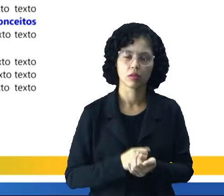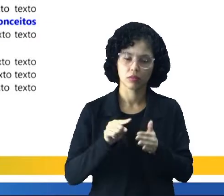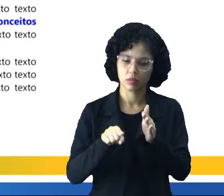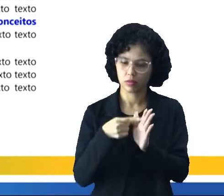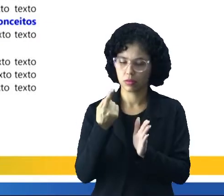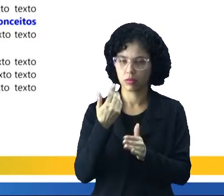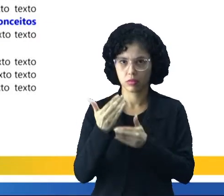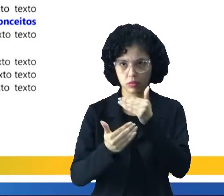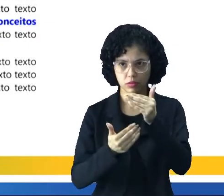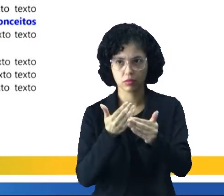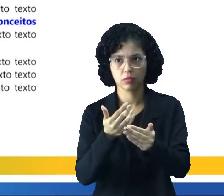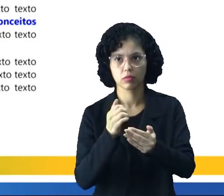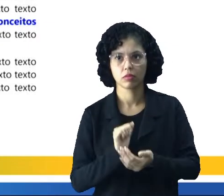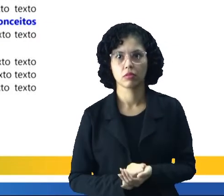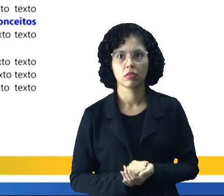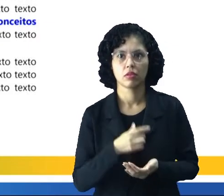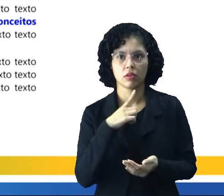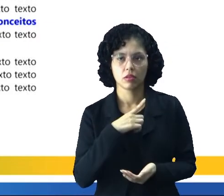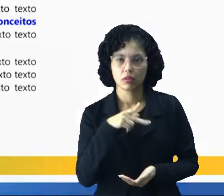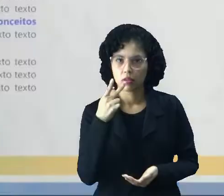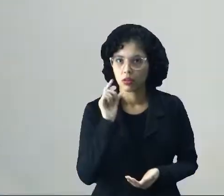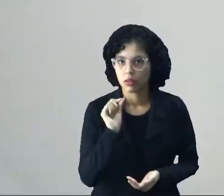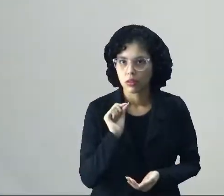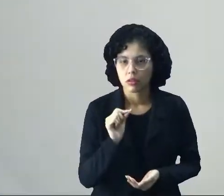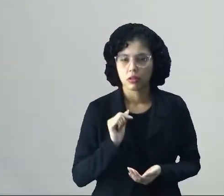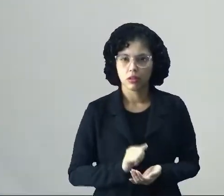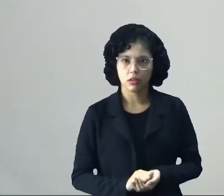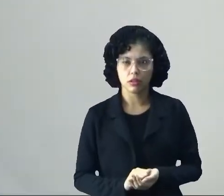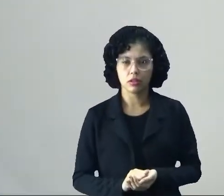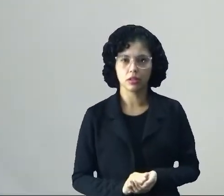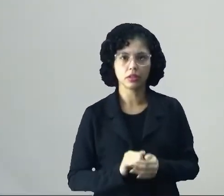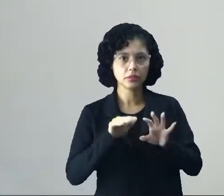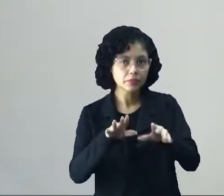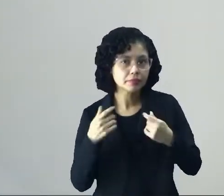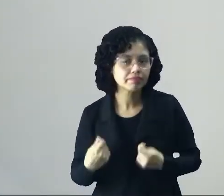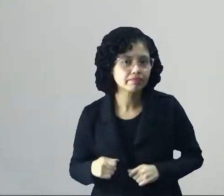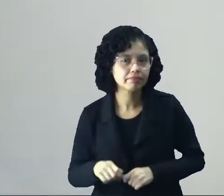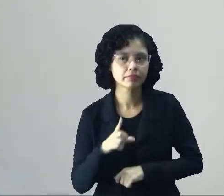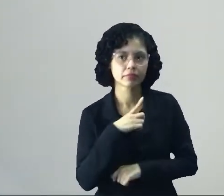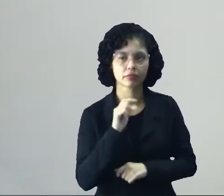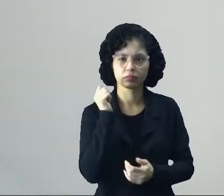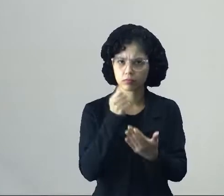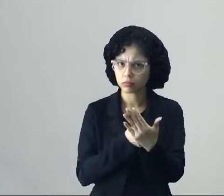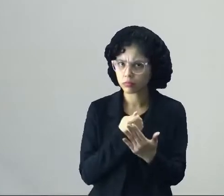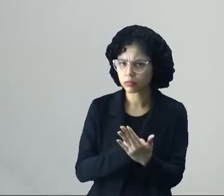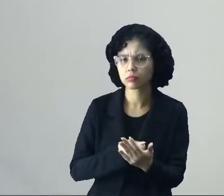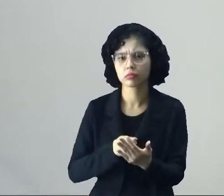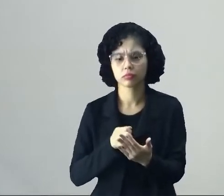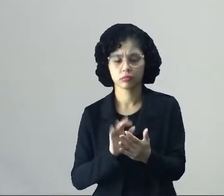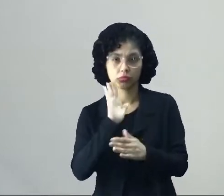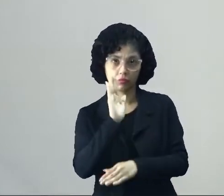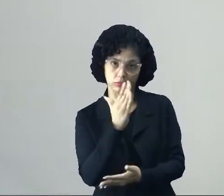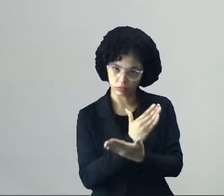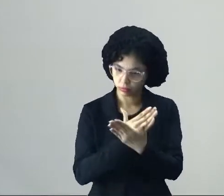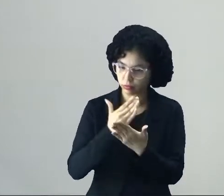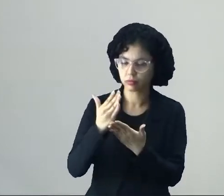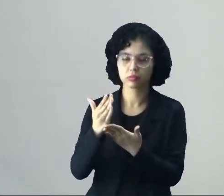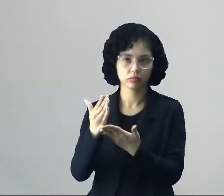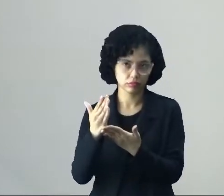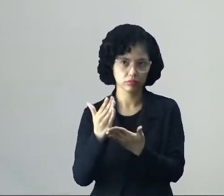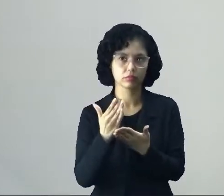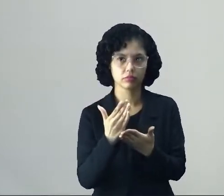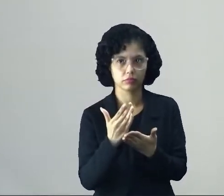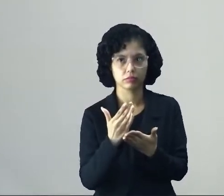período do parágrafo. Então, o que ele está dizendo aí? Que necessariamente não é obrigatório você já